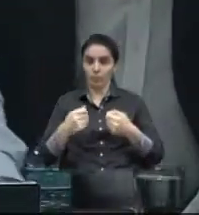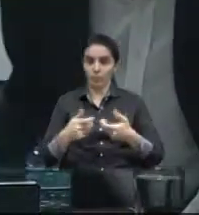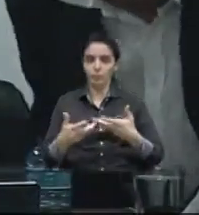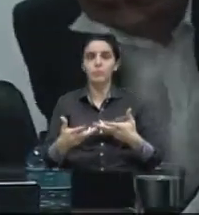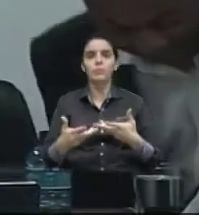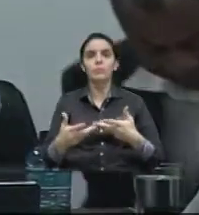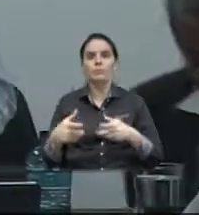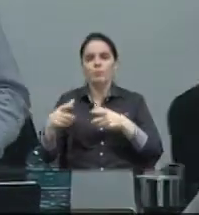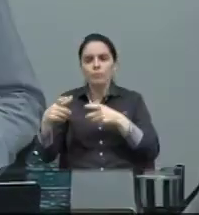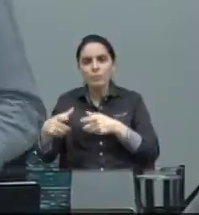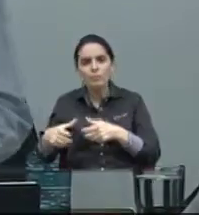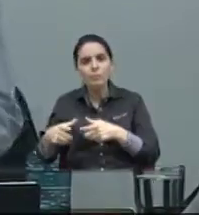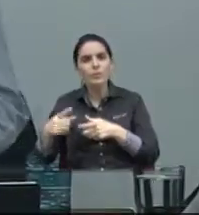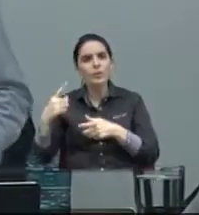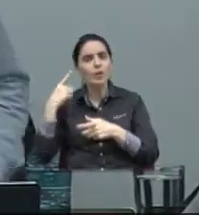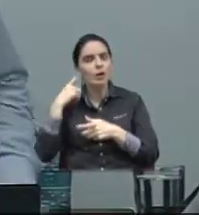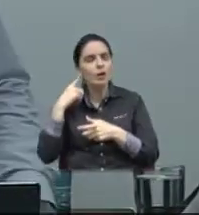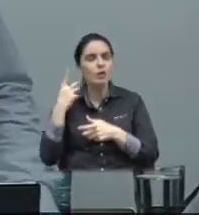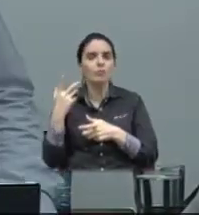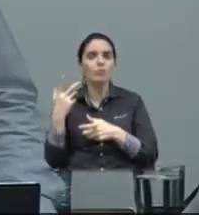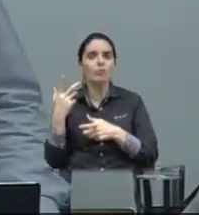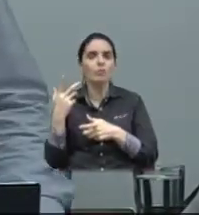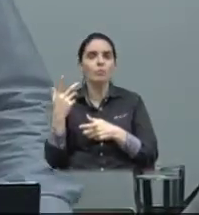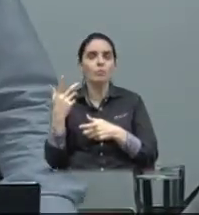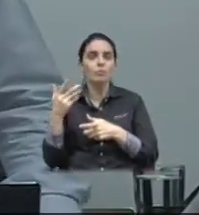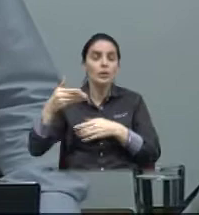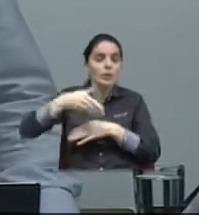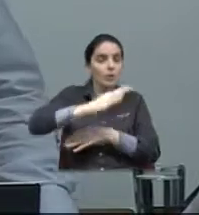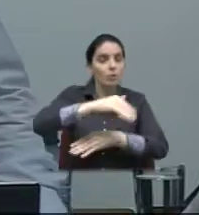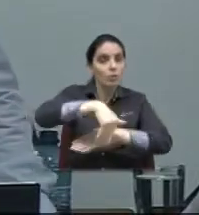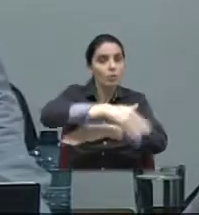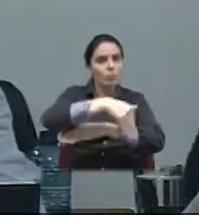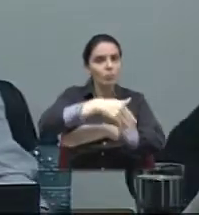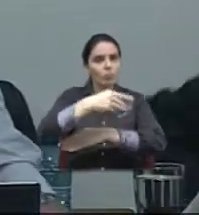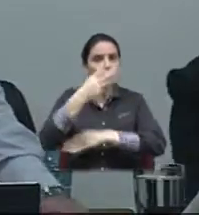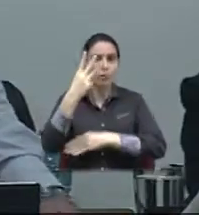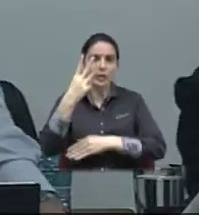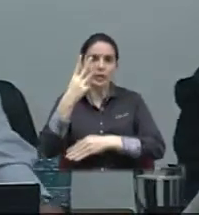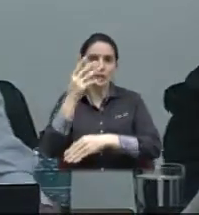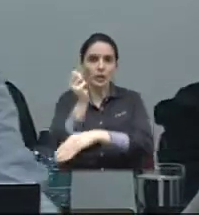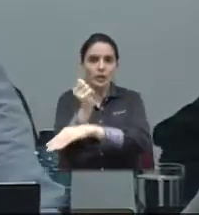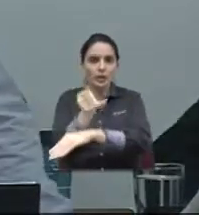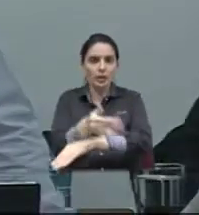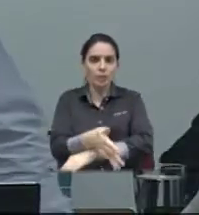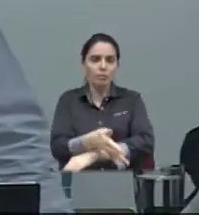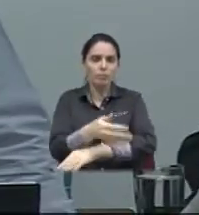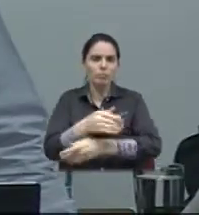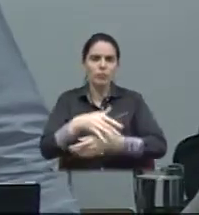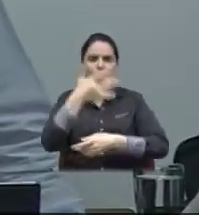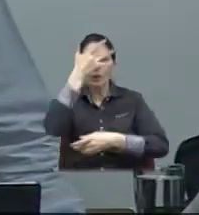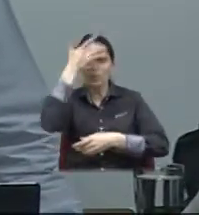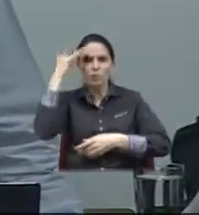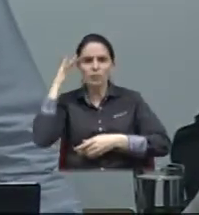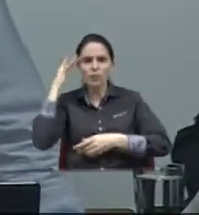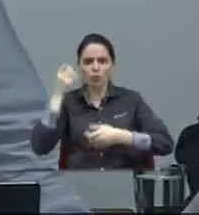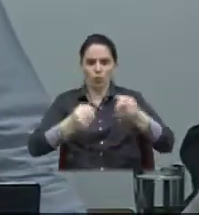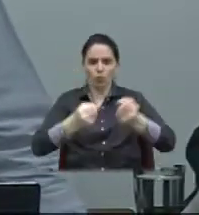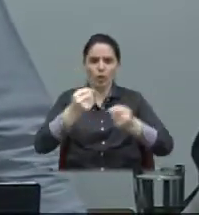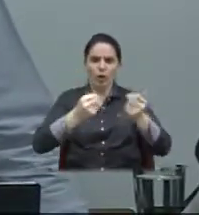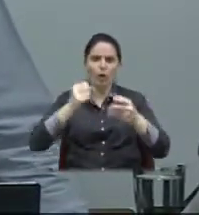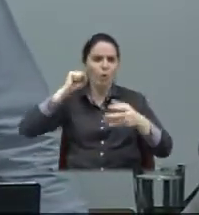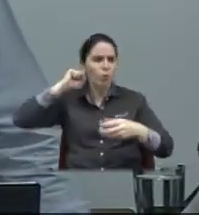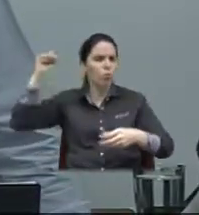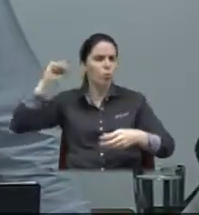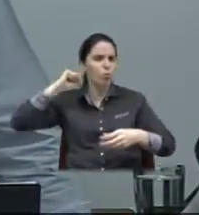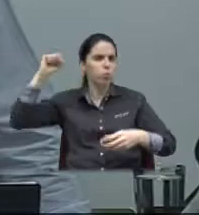adequado, ou não existe um lugar que você pode escutar, você vai escutar na rua. Às vezes é 3 horas da manhã, você escuta aquele cara passar aquele som. Mas a polícia não pode fazer